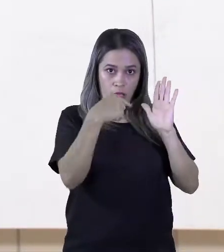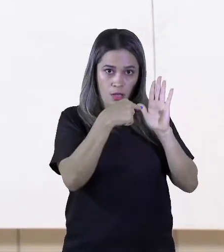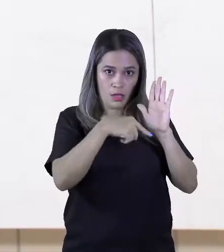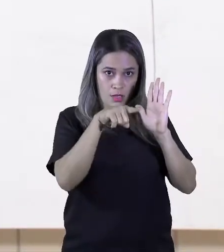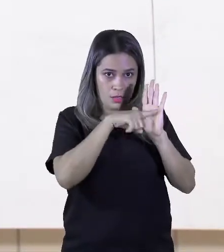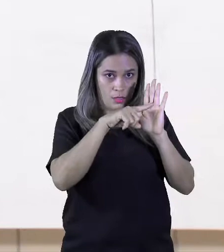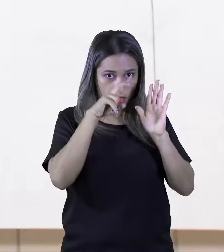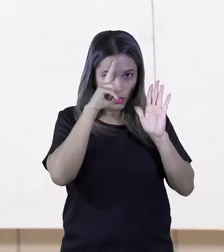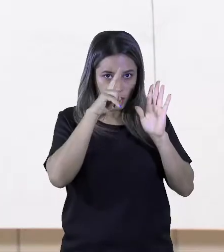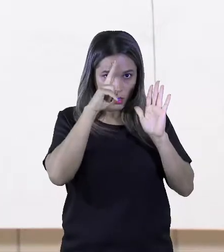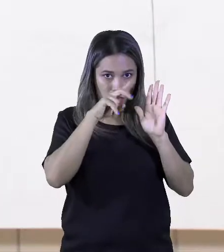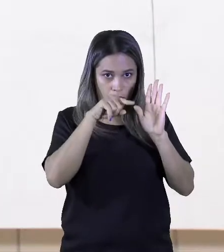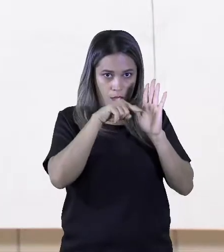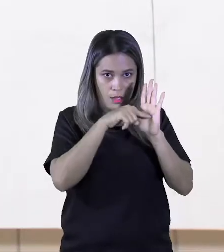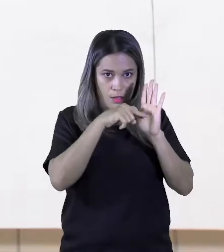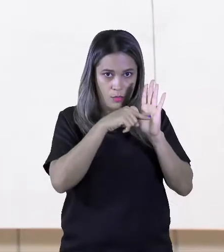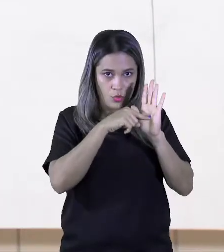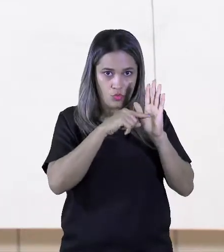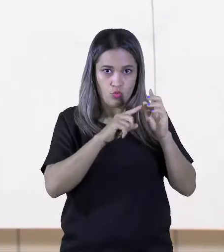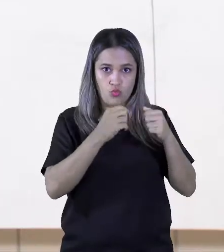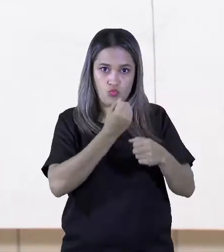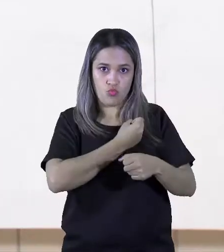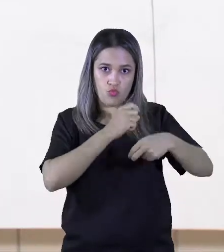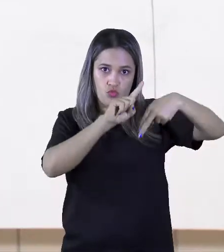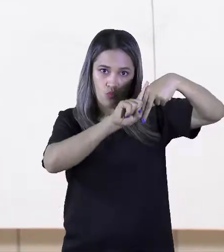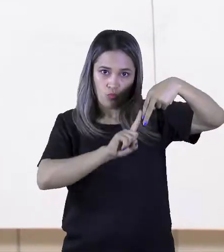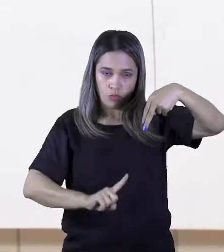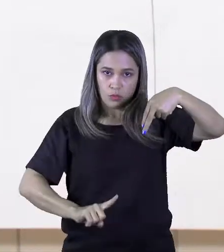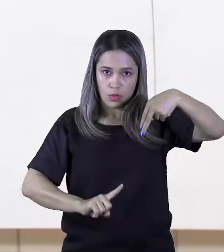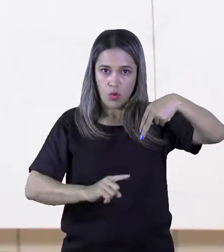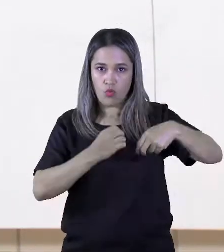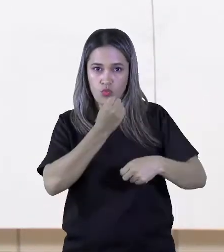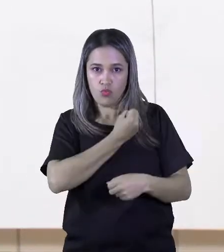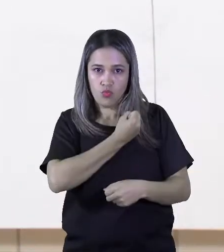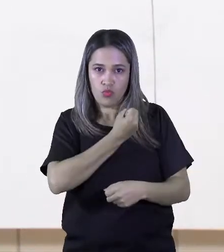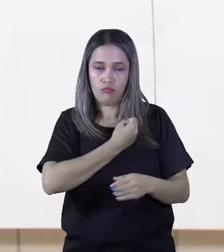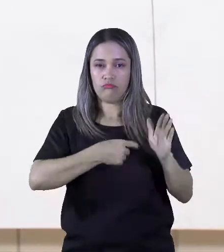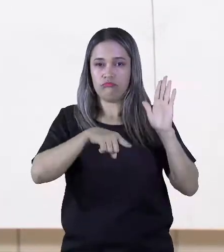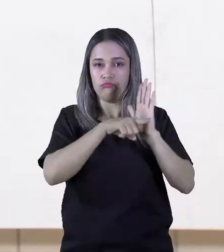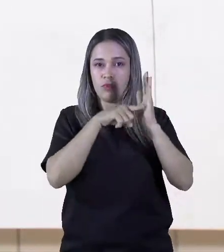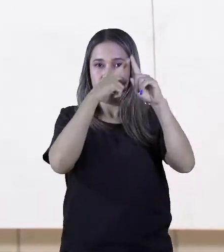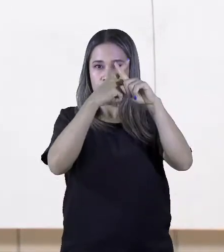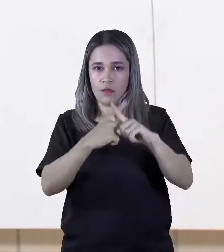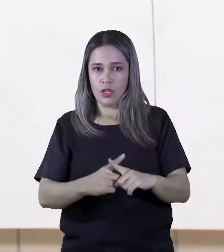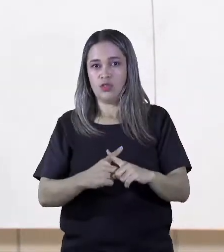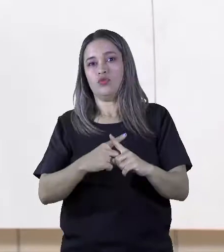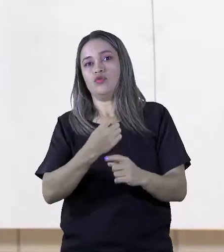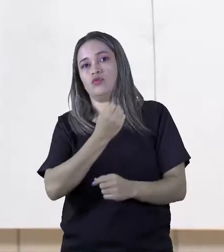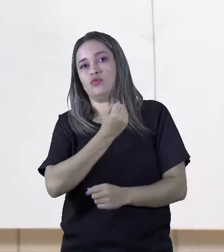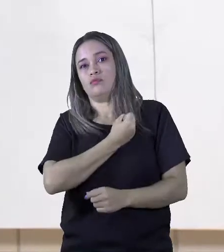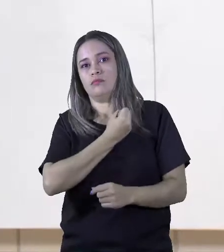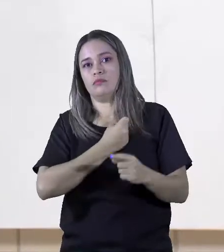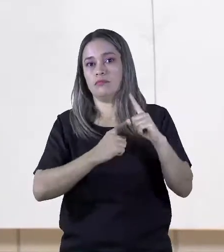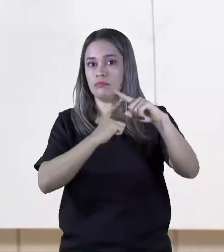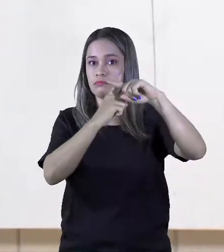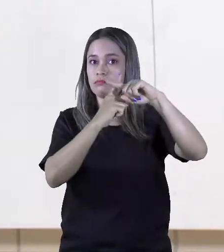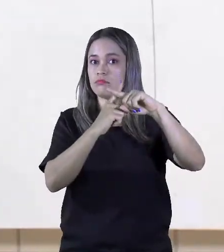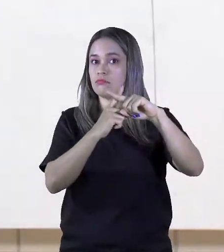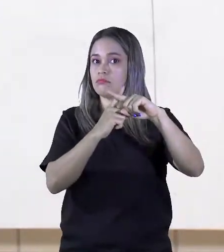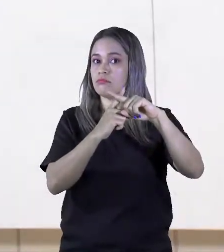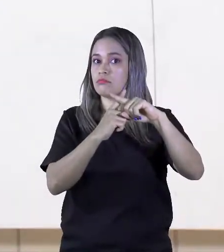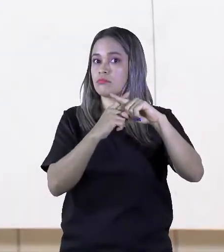Lembrando das operações com números inteiros, um número negativo vezes um número positivo, a resposta